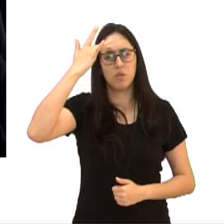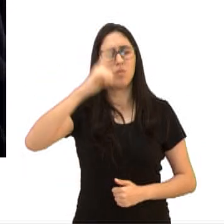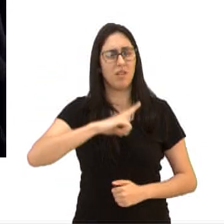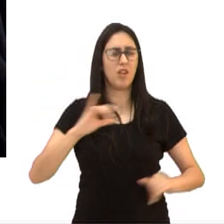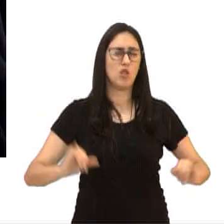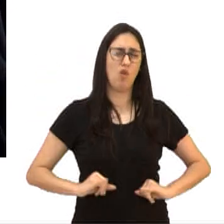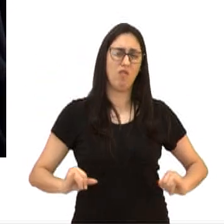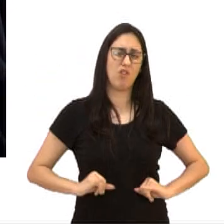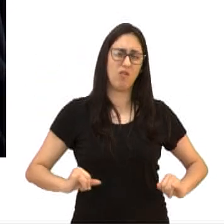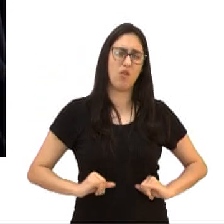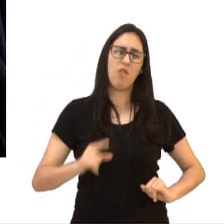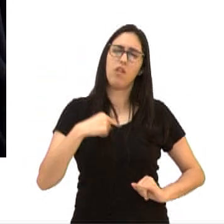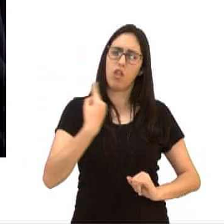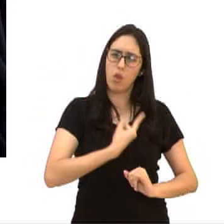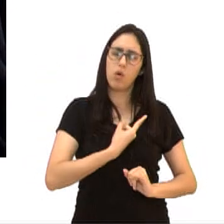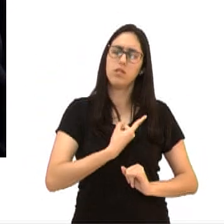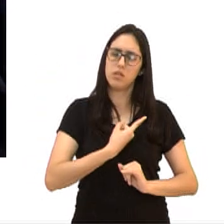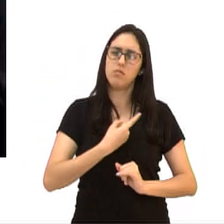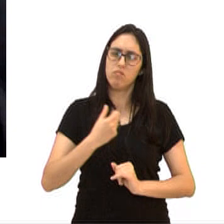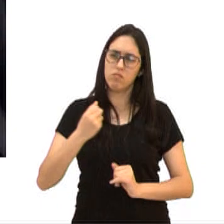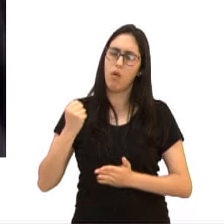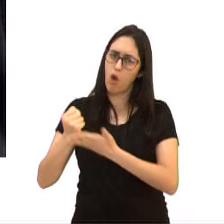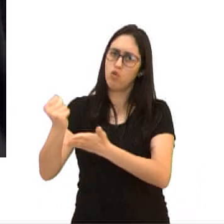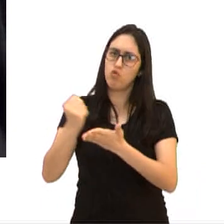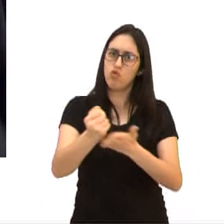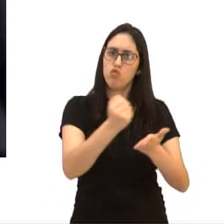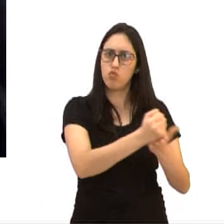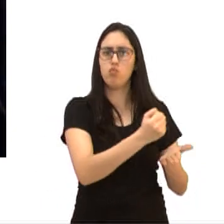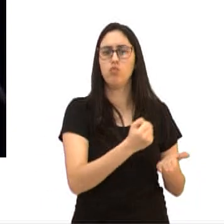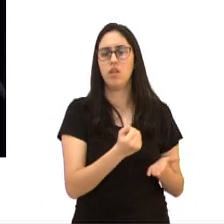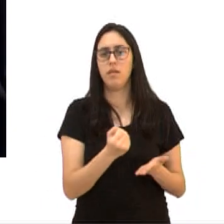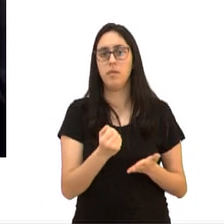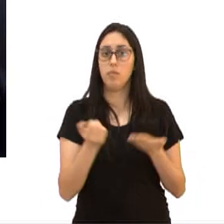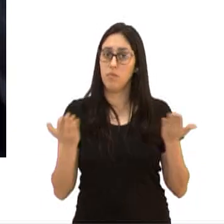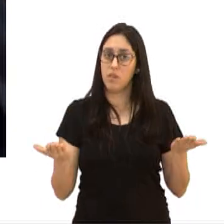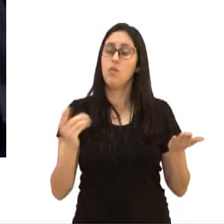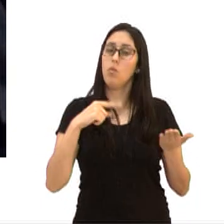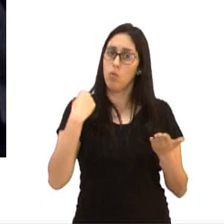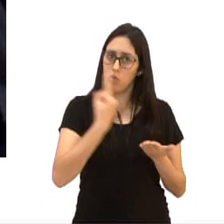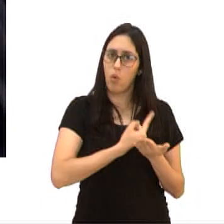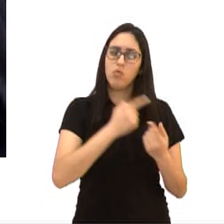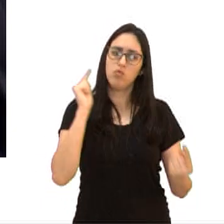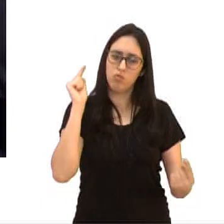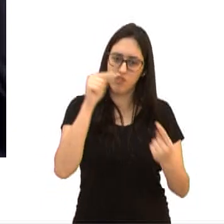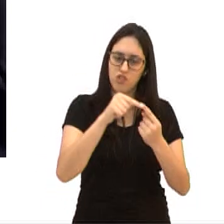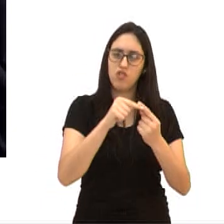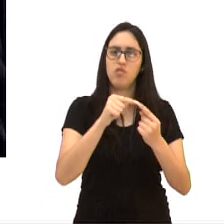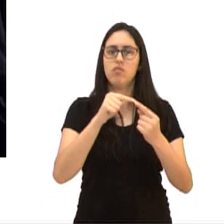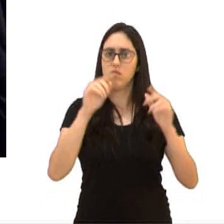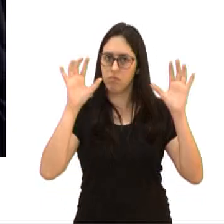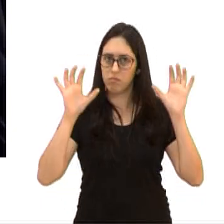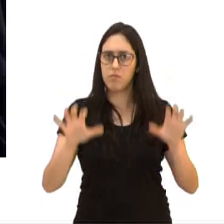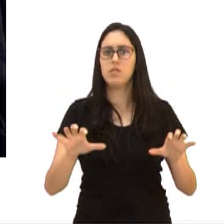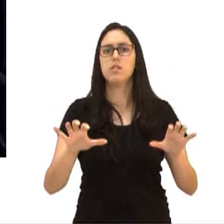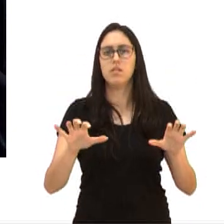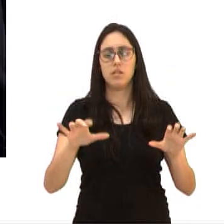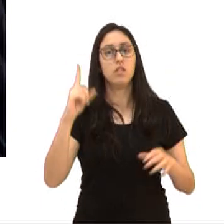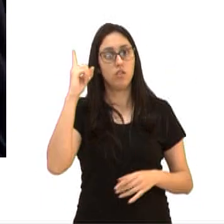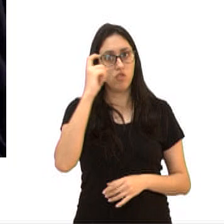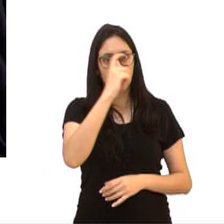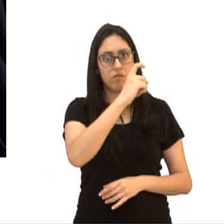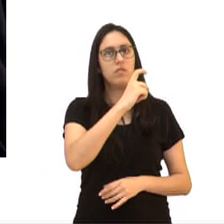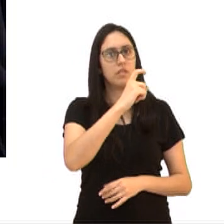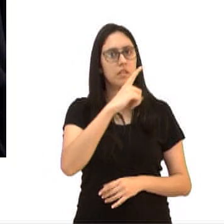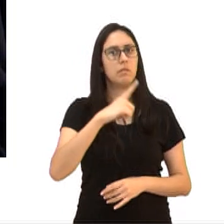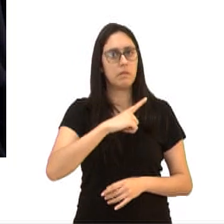de pessoas. E esta é o sentido de nós termos a cruz. Ela sempre nos desafia, nos